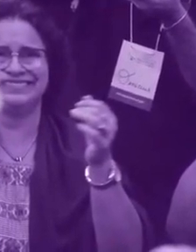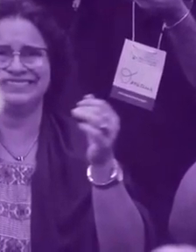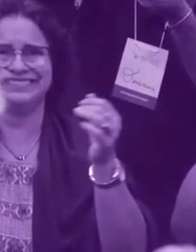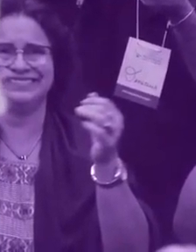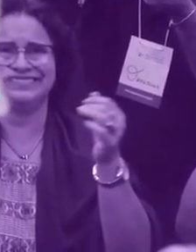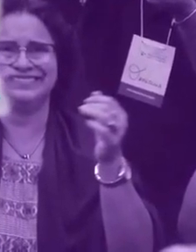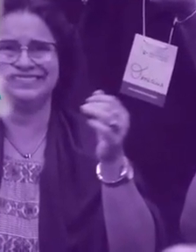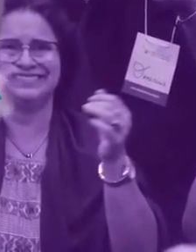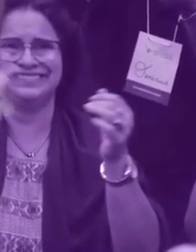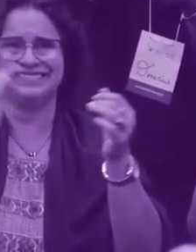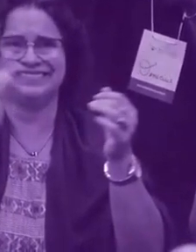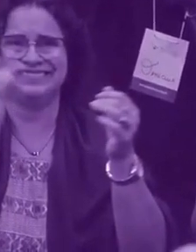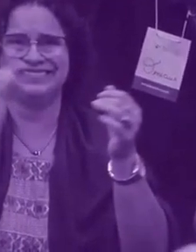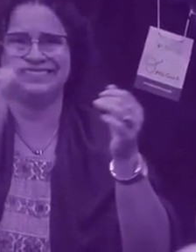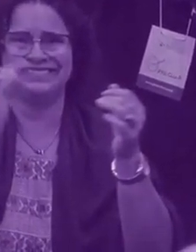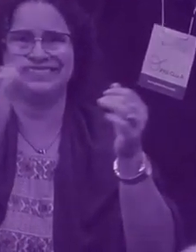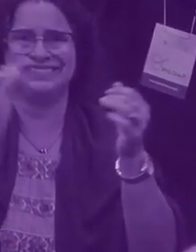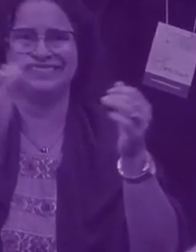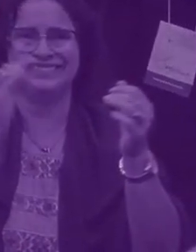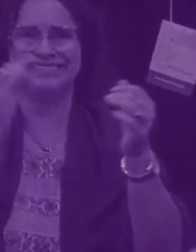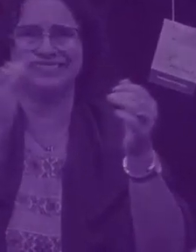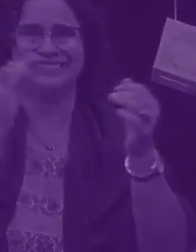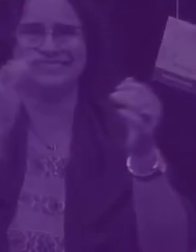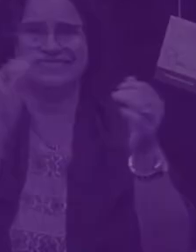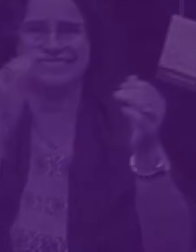de poder.